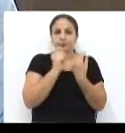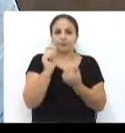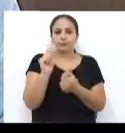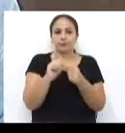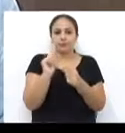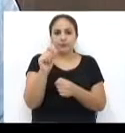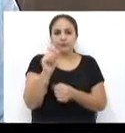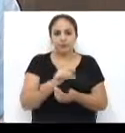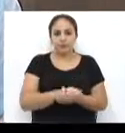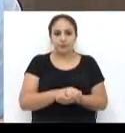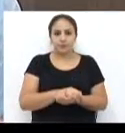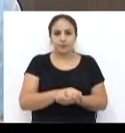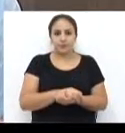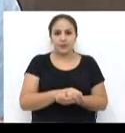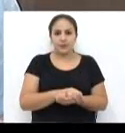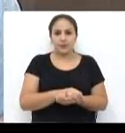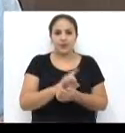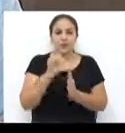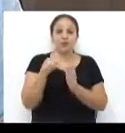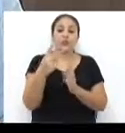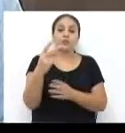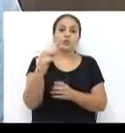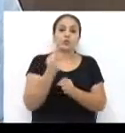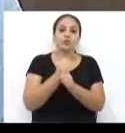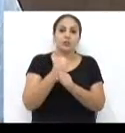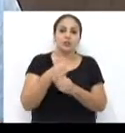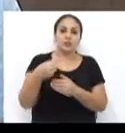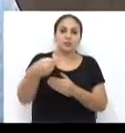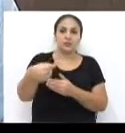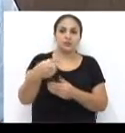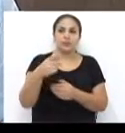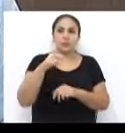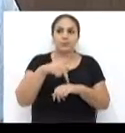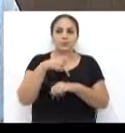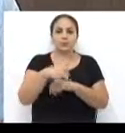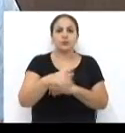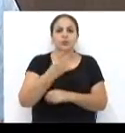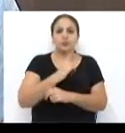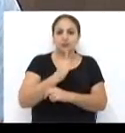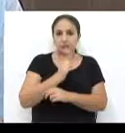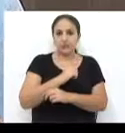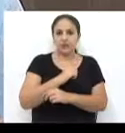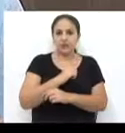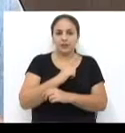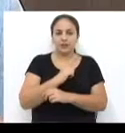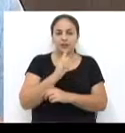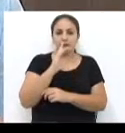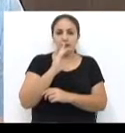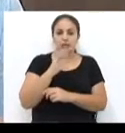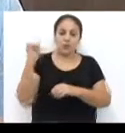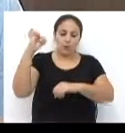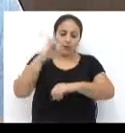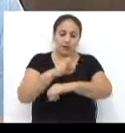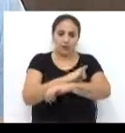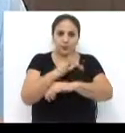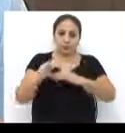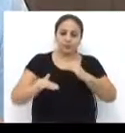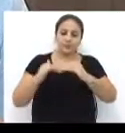a obrigação de, daqui a 20 anos, Passo Fundo ter um aeroporto a